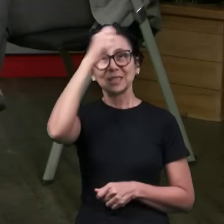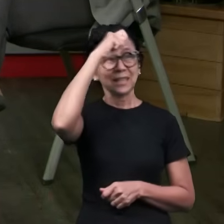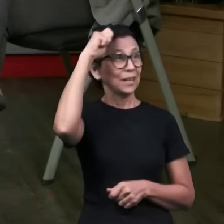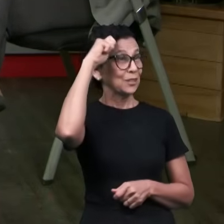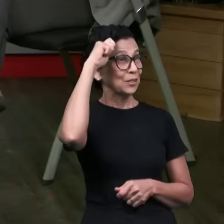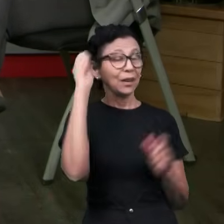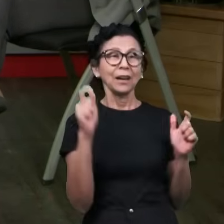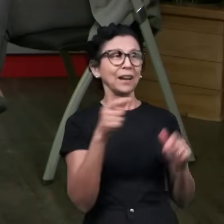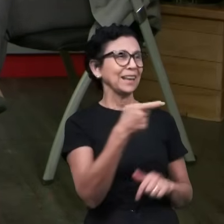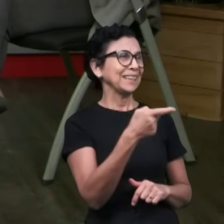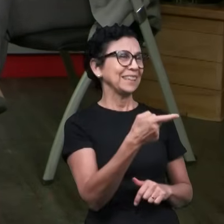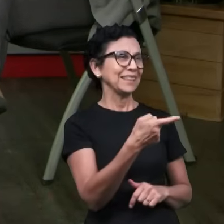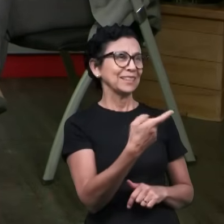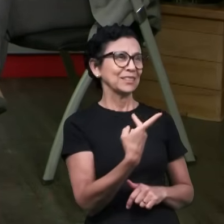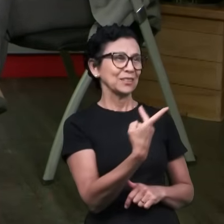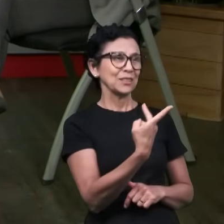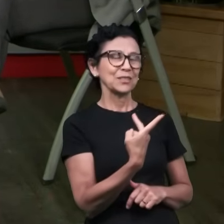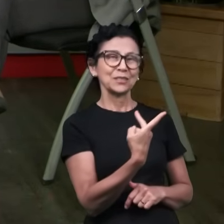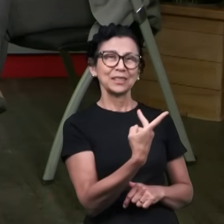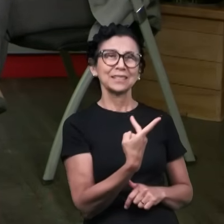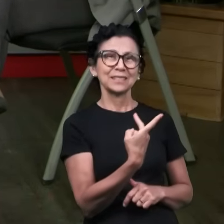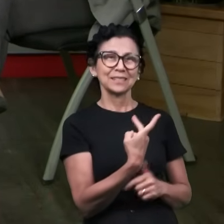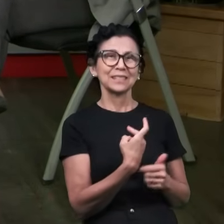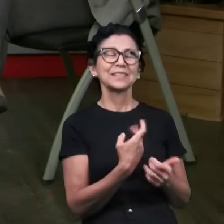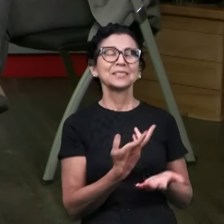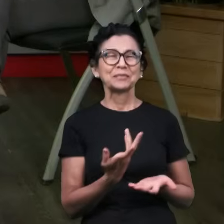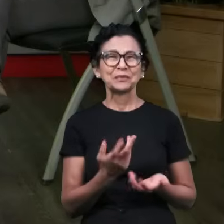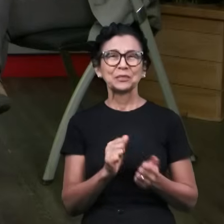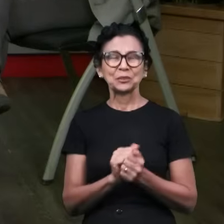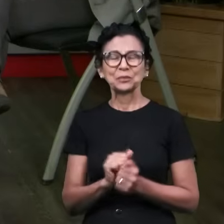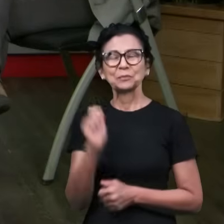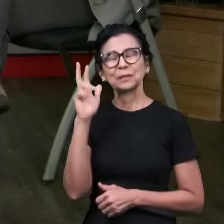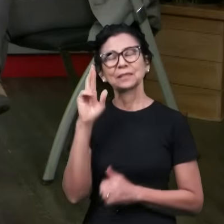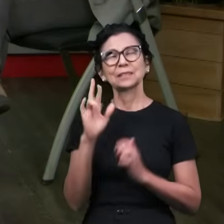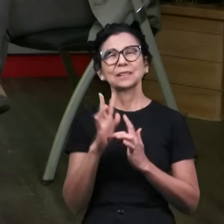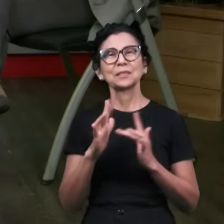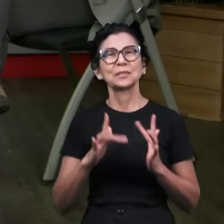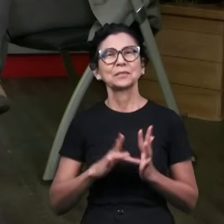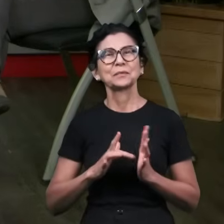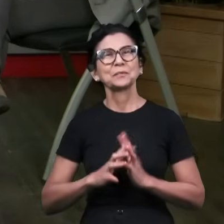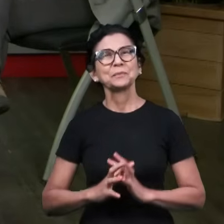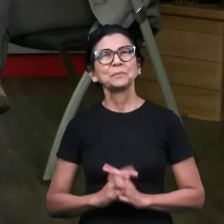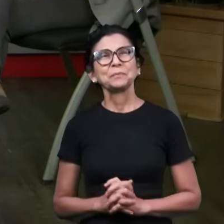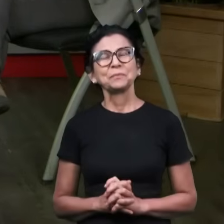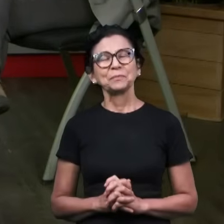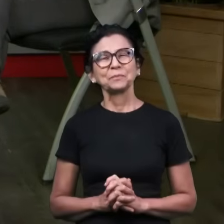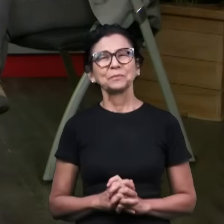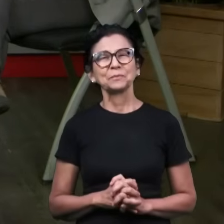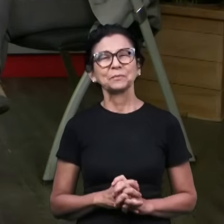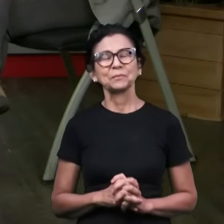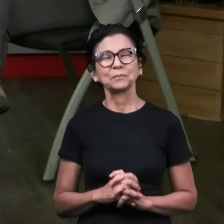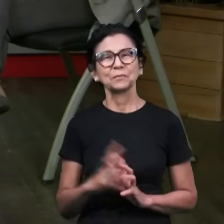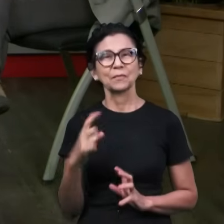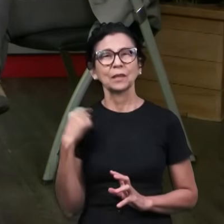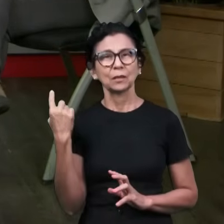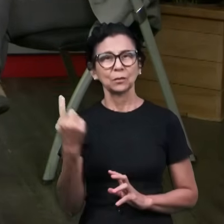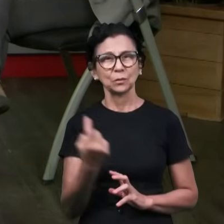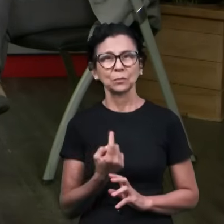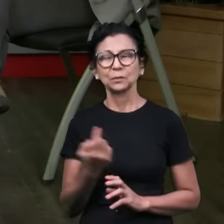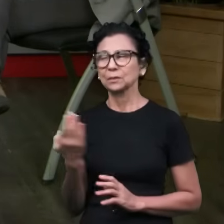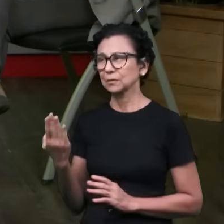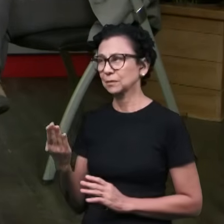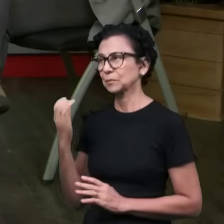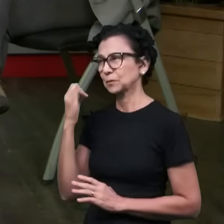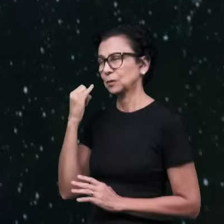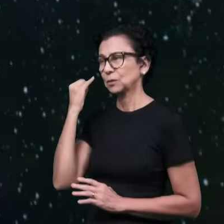Hoje estamos juntos. Eu, pastor Sérgio Souza. Sérgio, a paz do Senhor. Amém, a paz do Senhor Josias e a todos. Que bênção estarmos